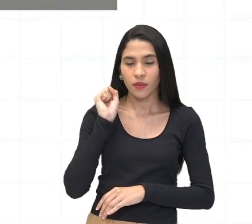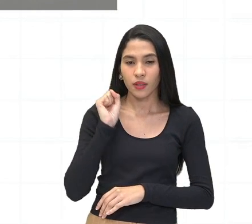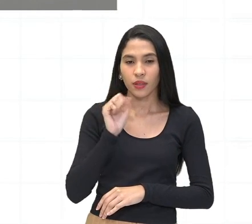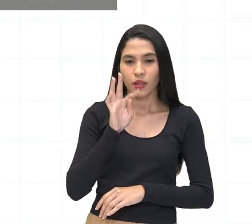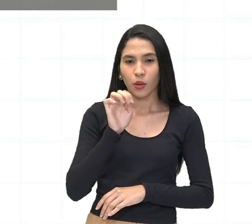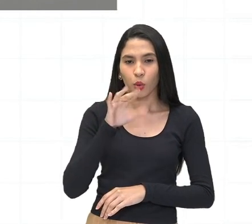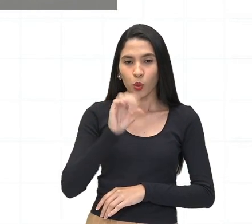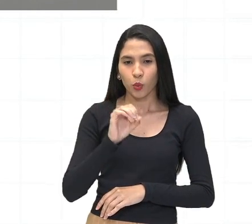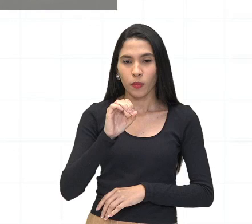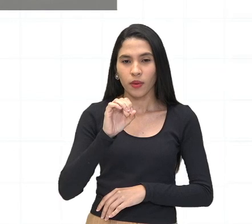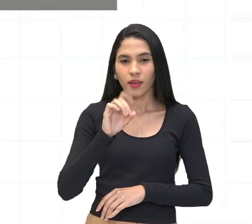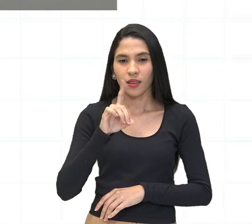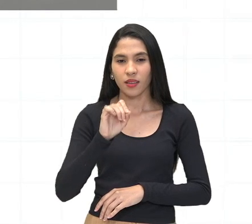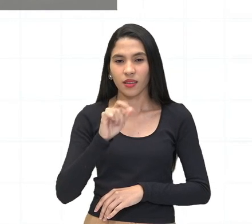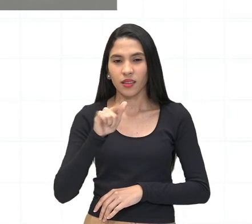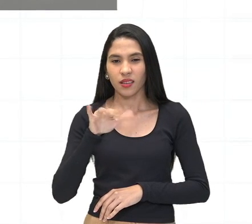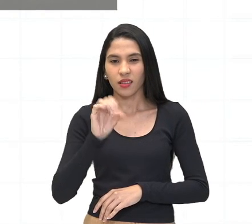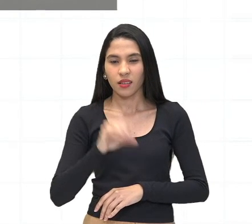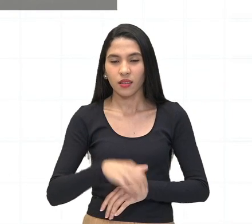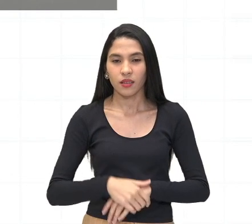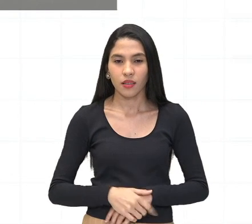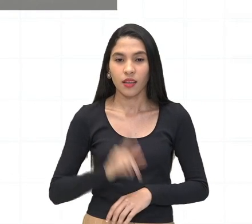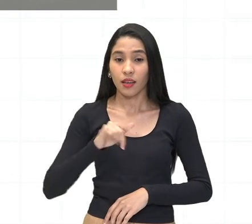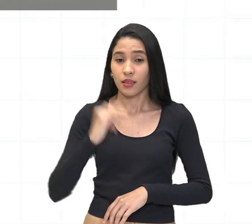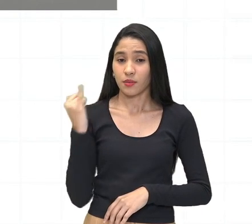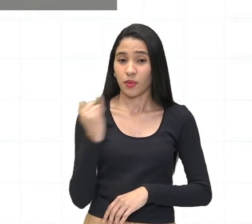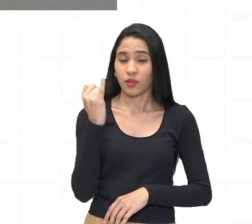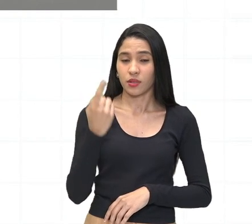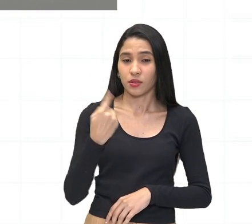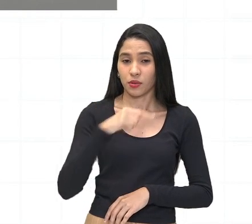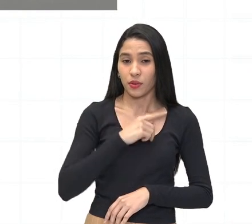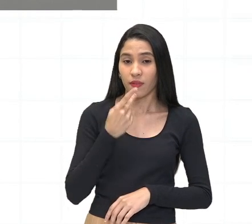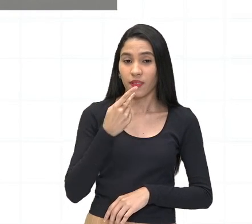tromba d'água? É importante a gente falar